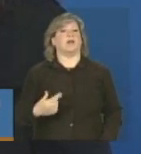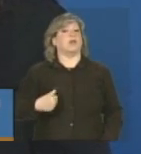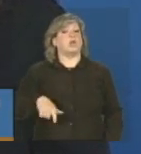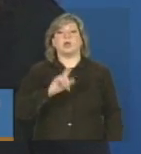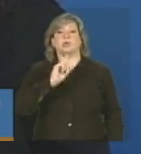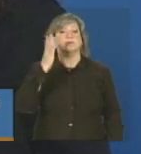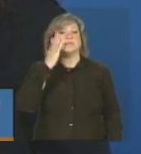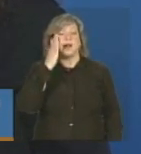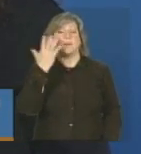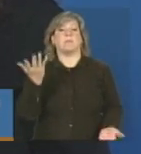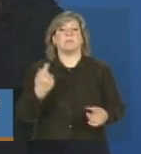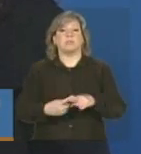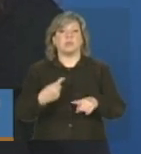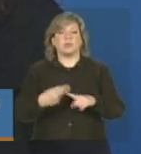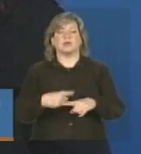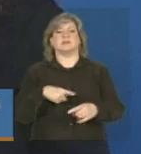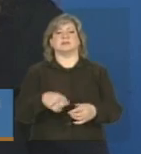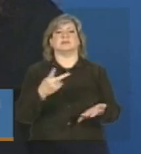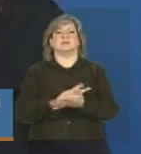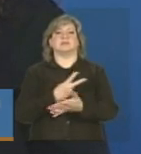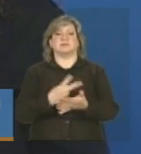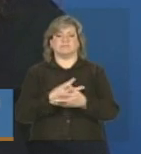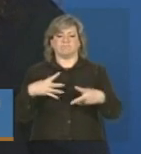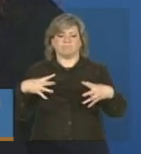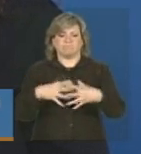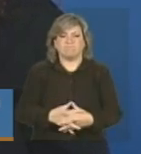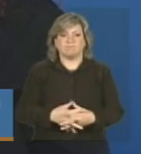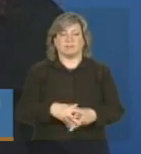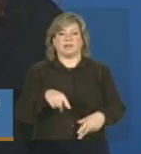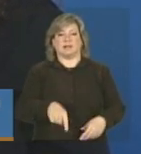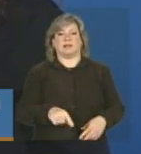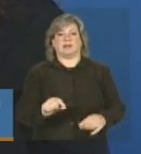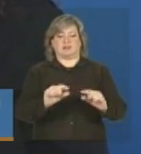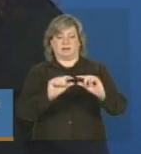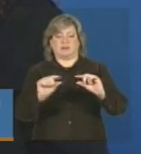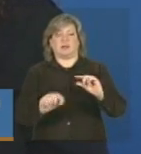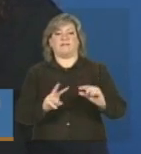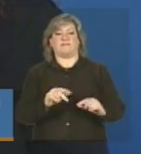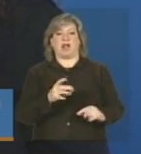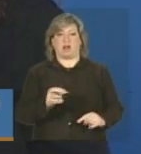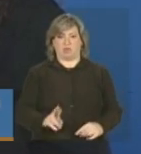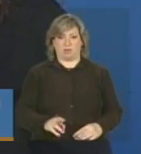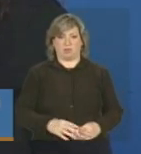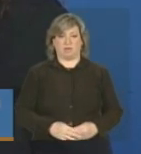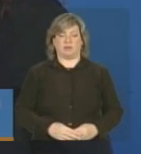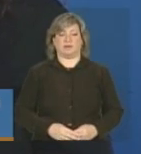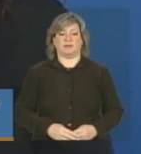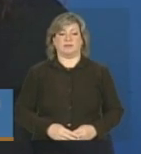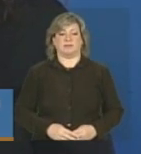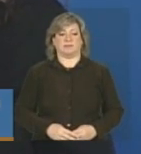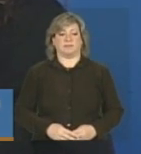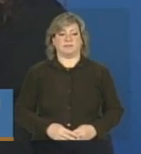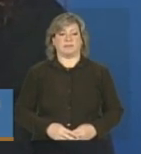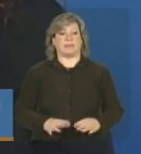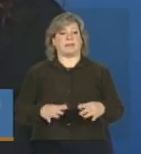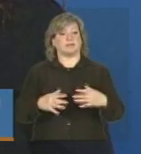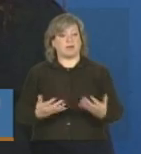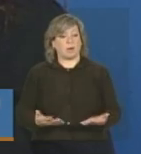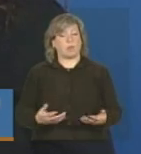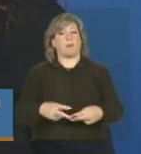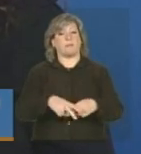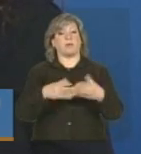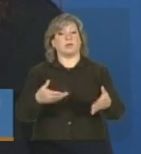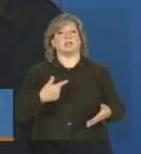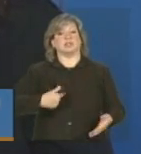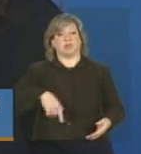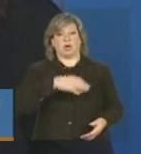está dando um erro de travamento nessas questões de valores. Então, por isso a gente